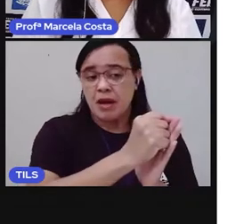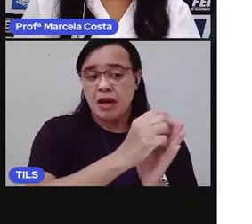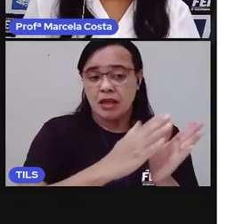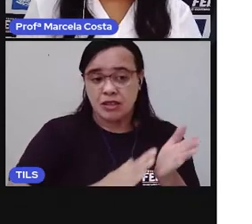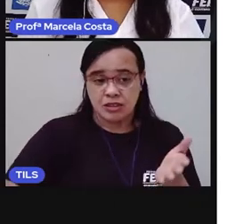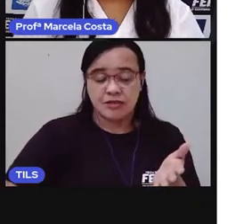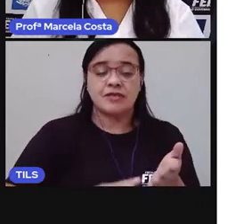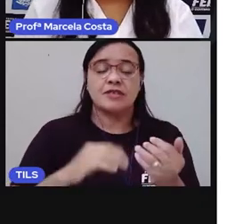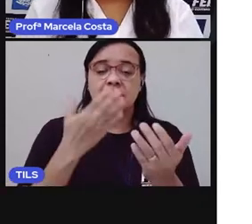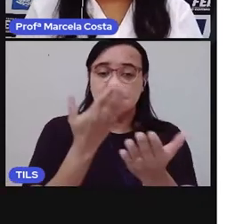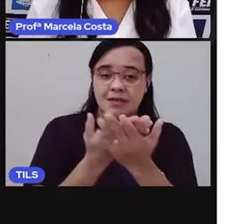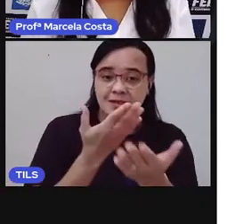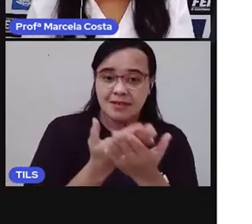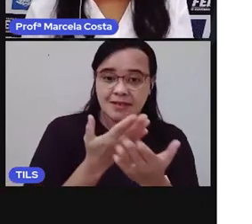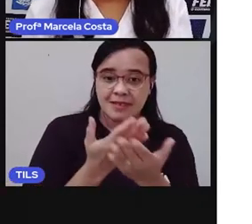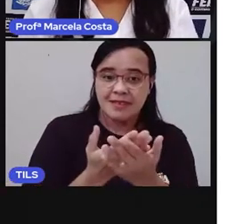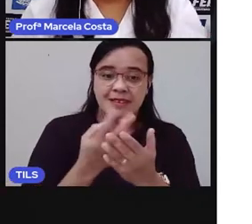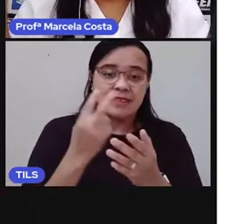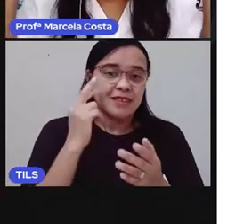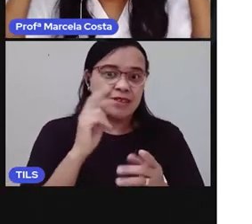muito legal que dizia assim?